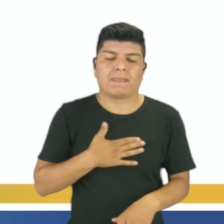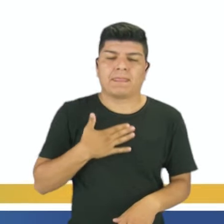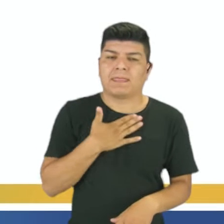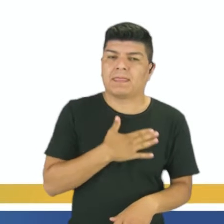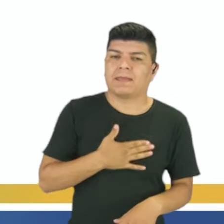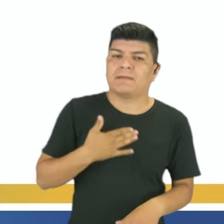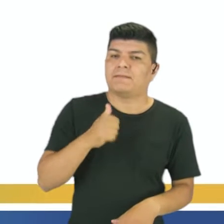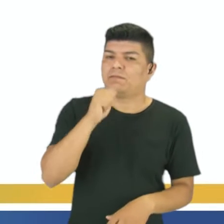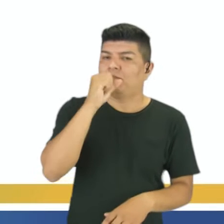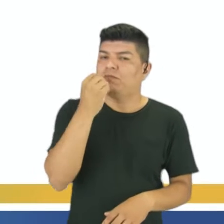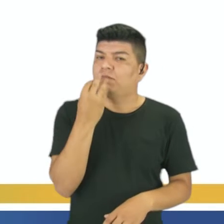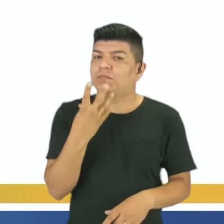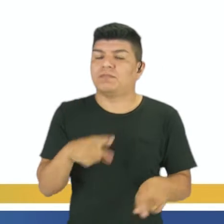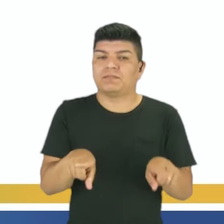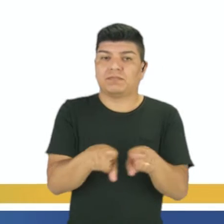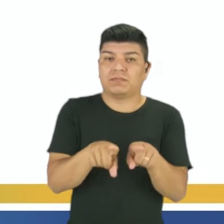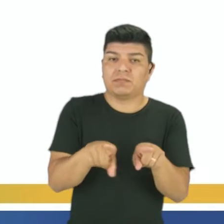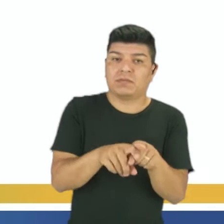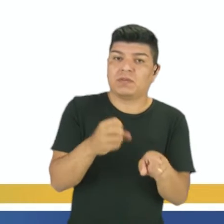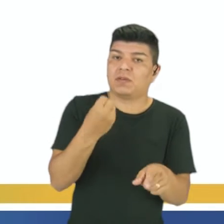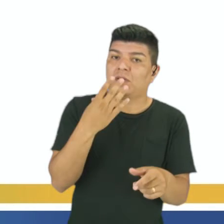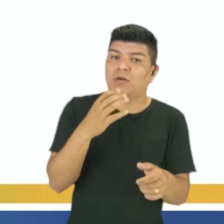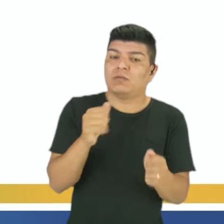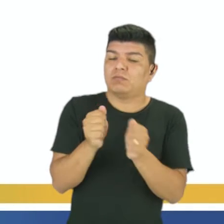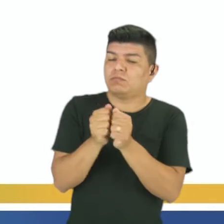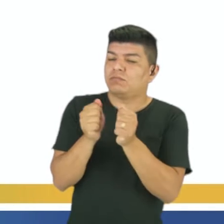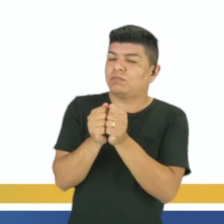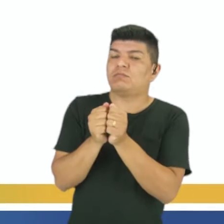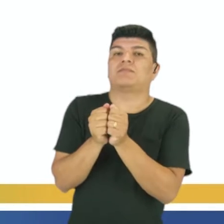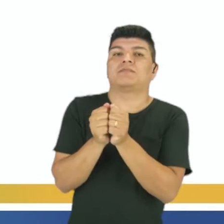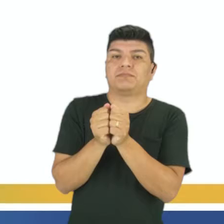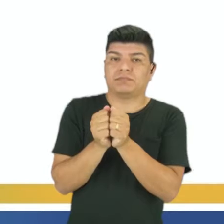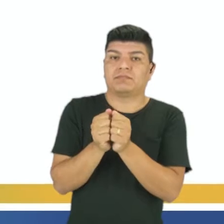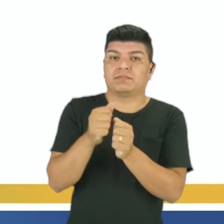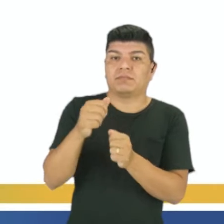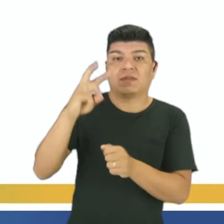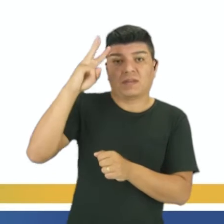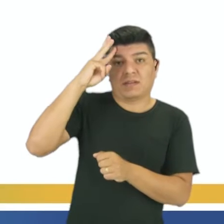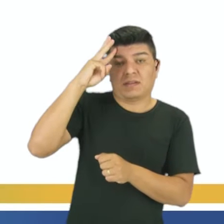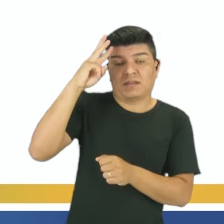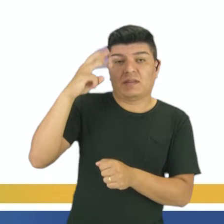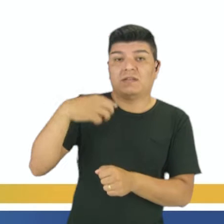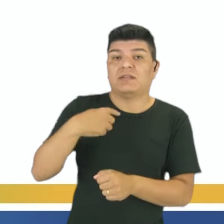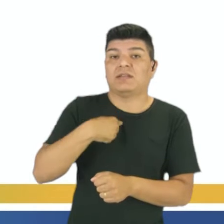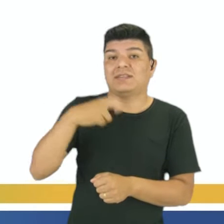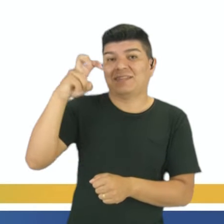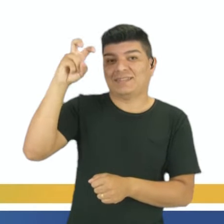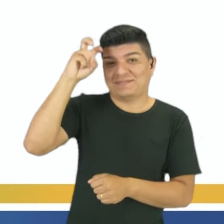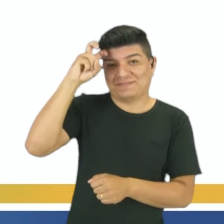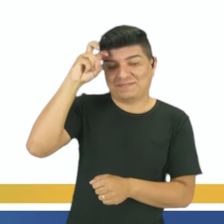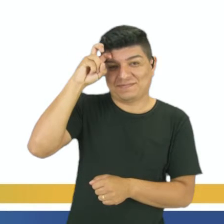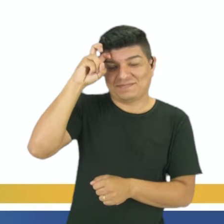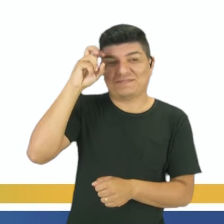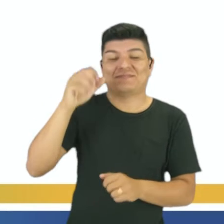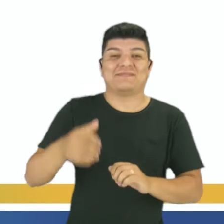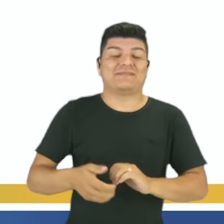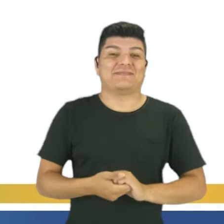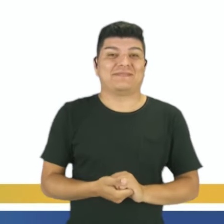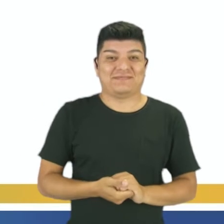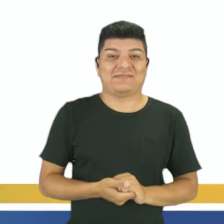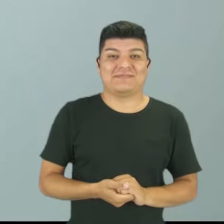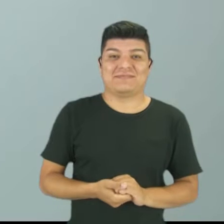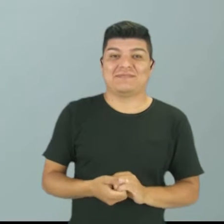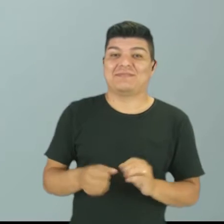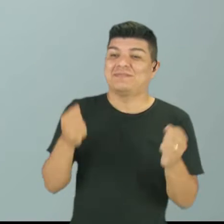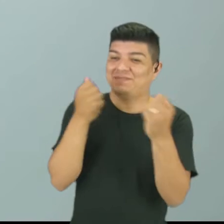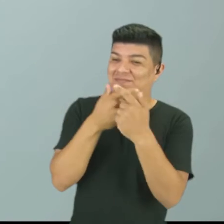uma boa bebida e um bom companheirismo. Ela vai às terças e eu às quintas. Então, de uma